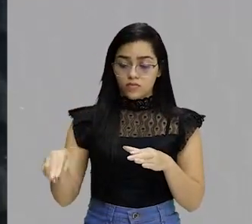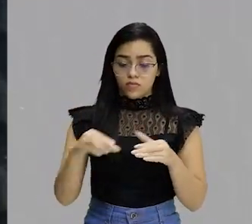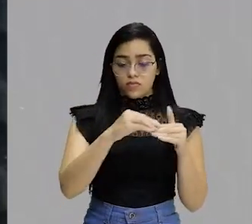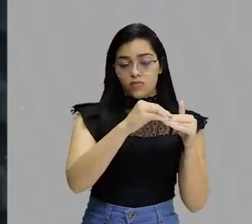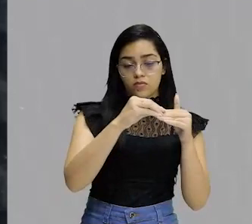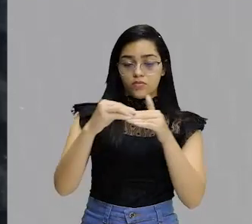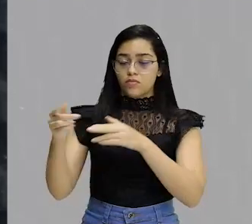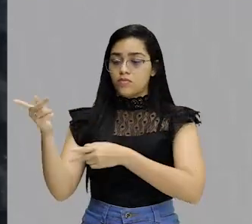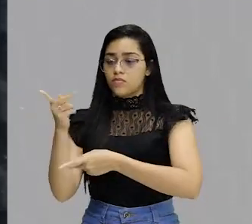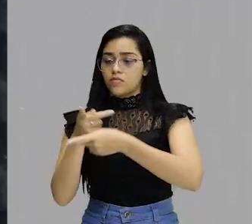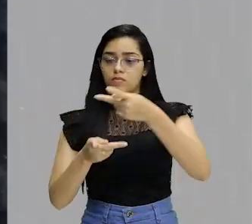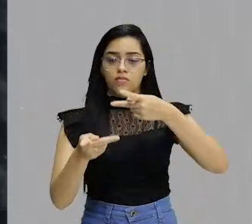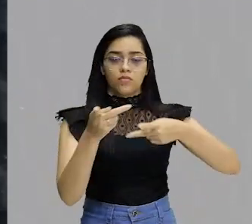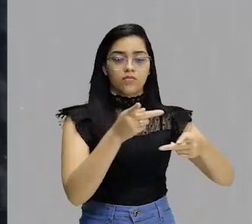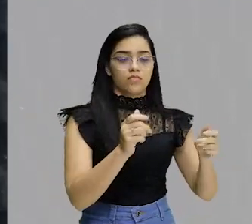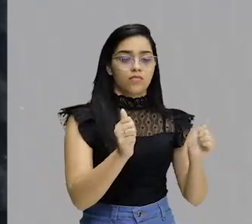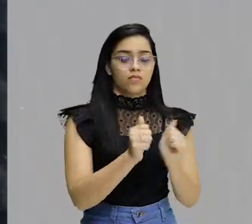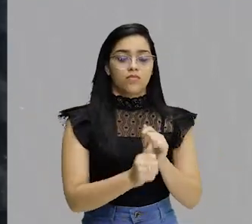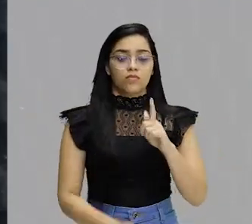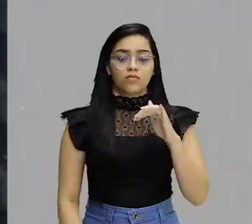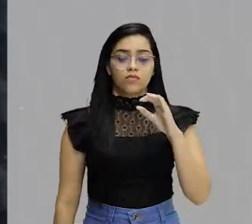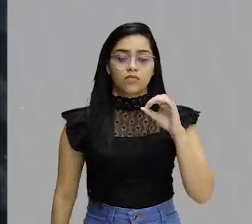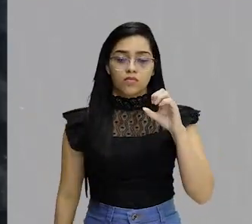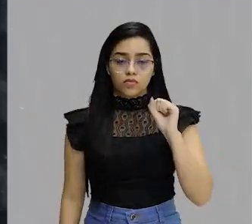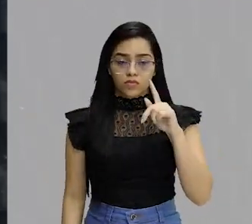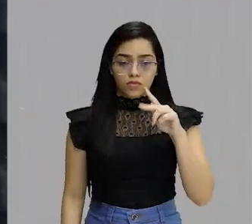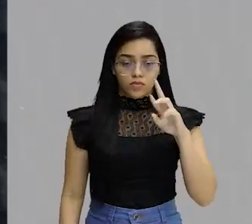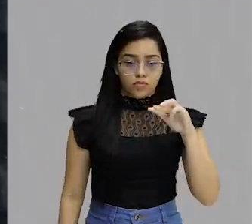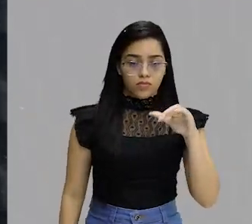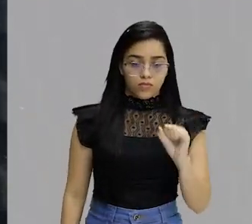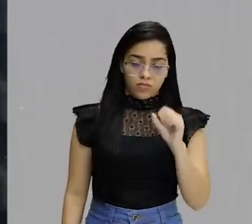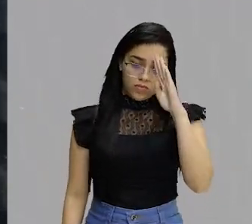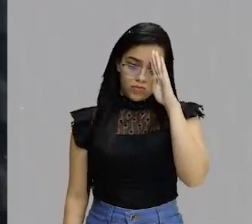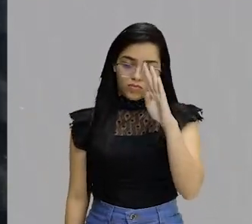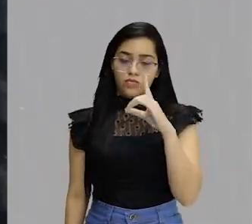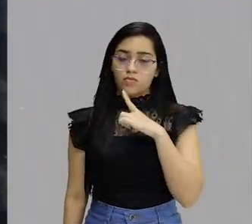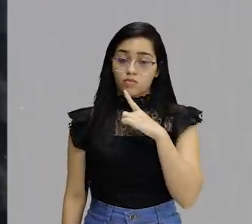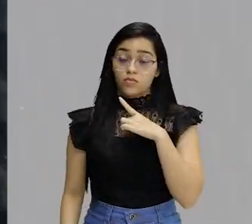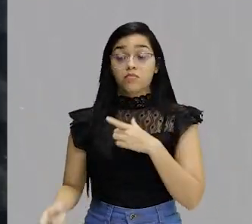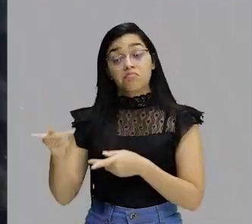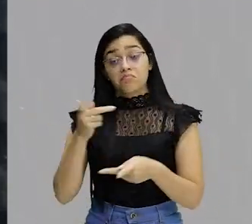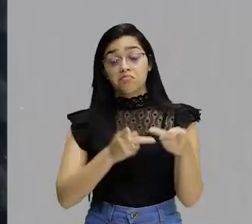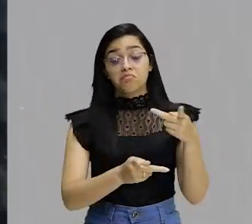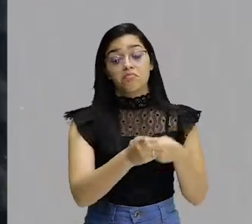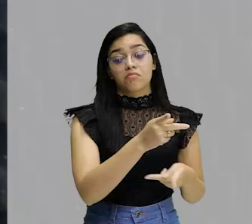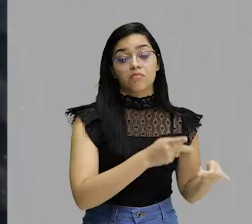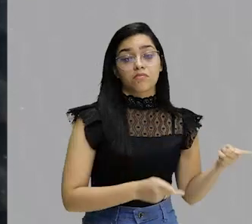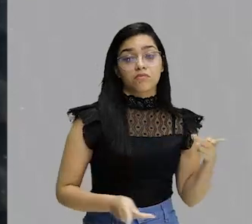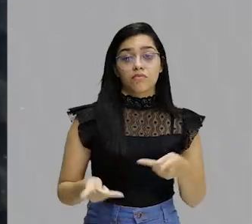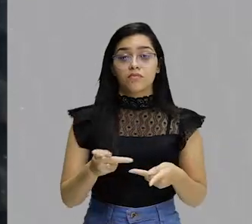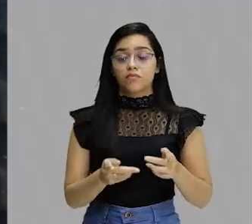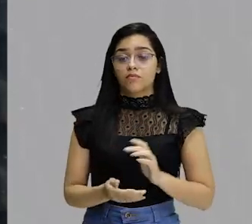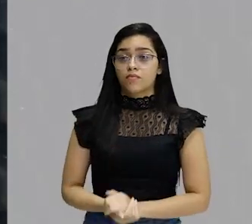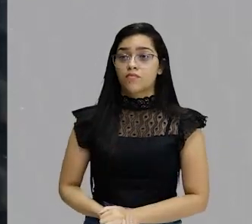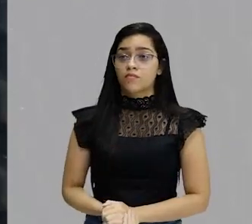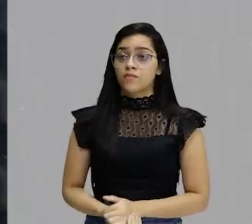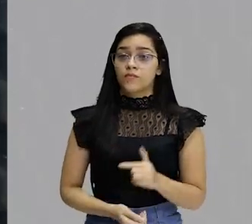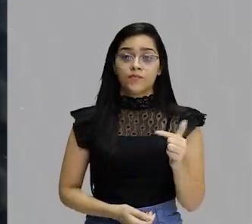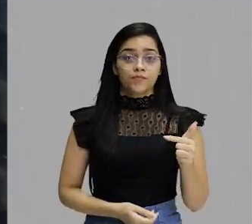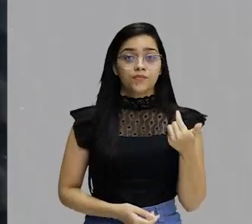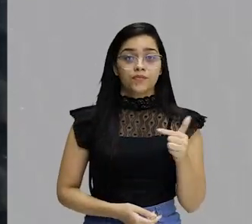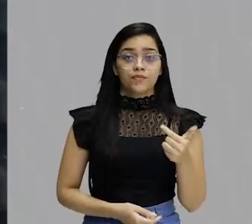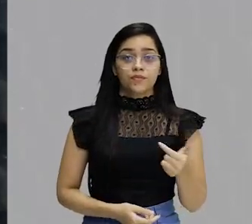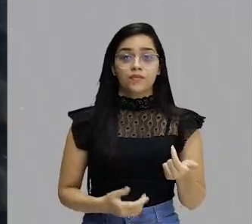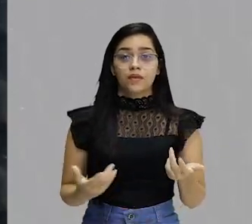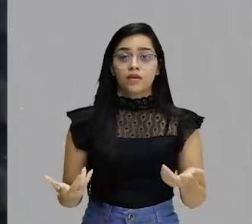por meio do vento. No caso das gimnospermas, principalmente é por meio do vento, certo? Nós não temos